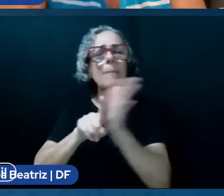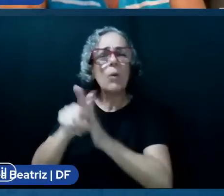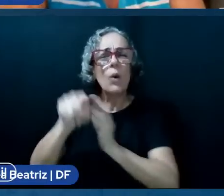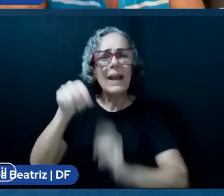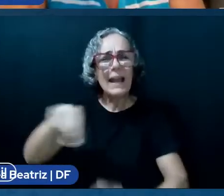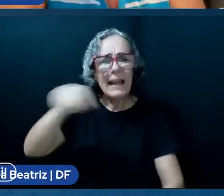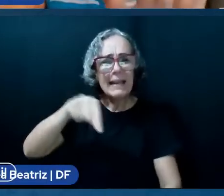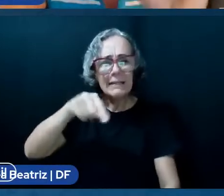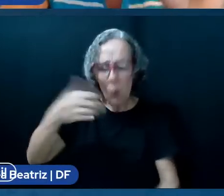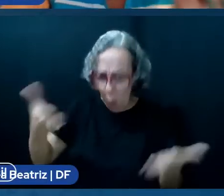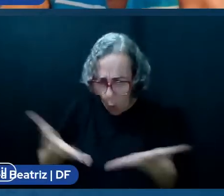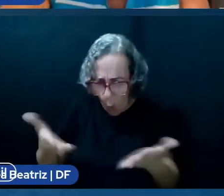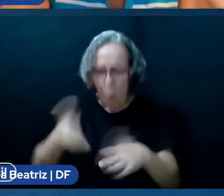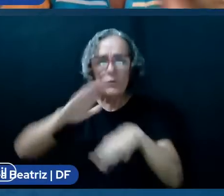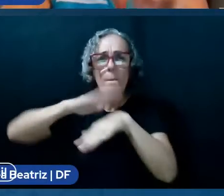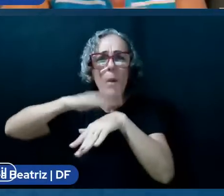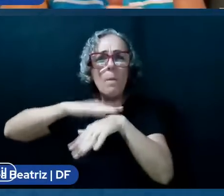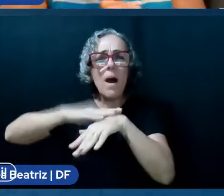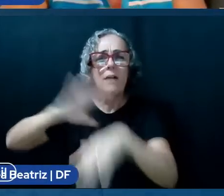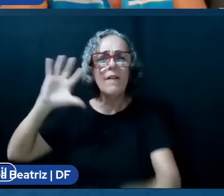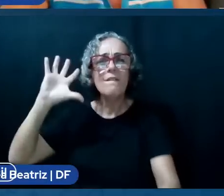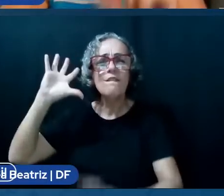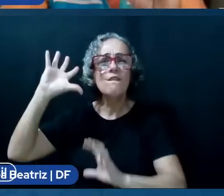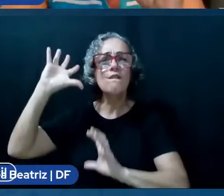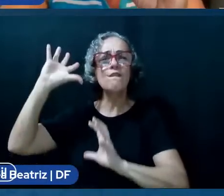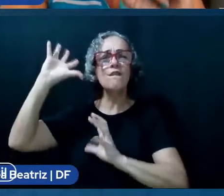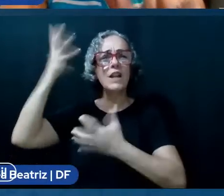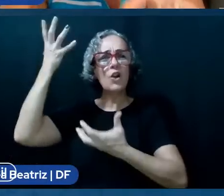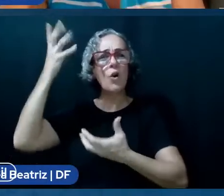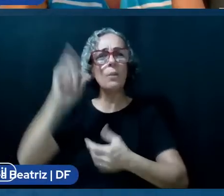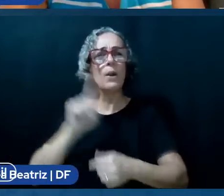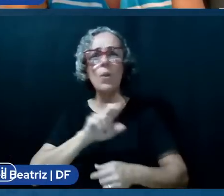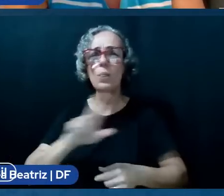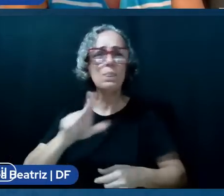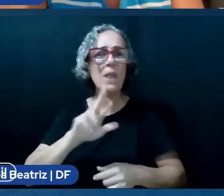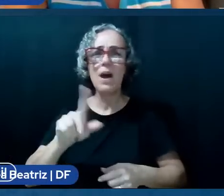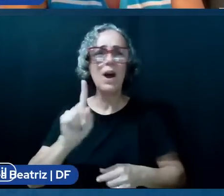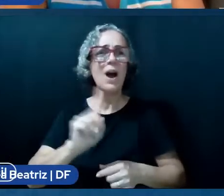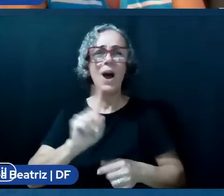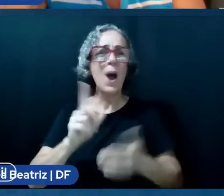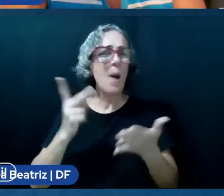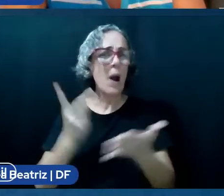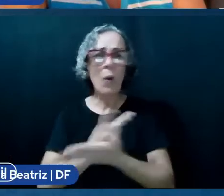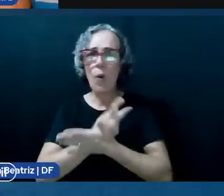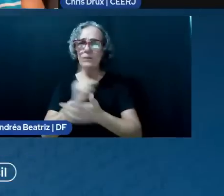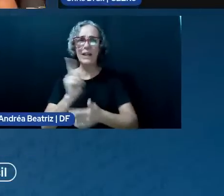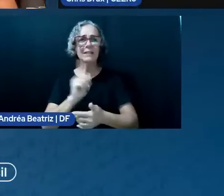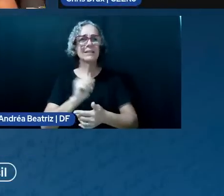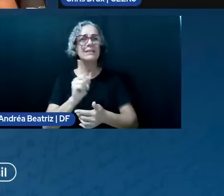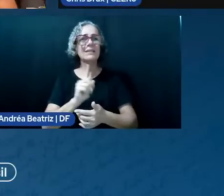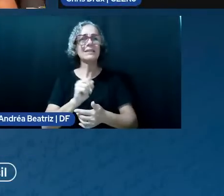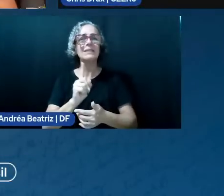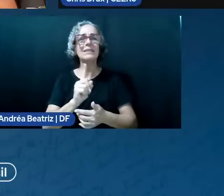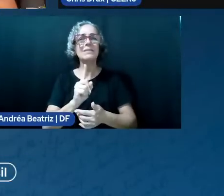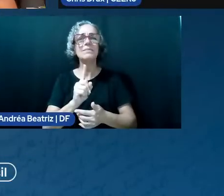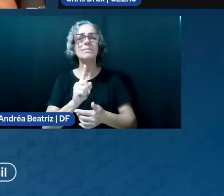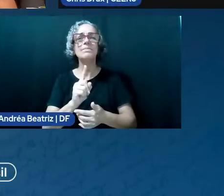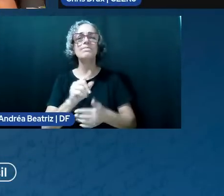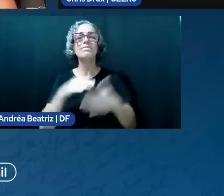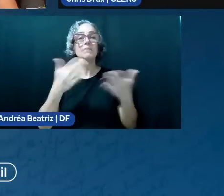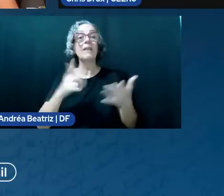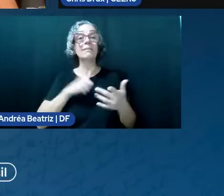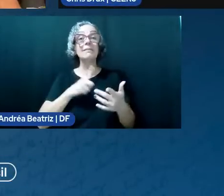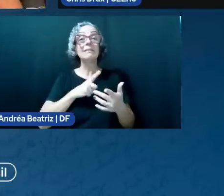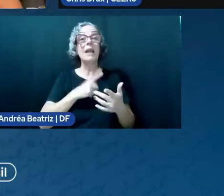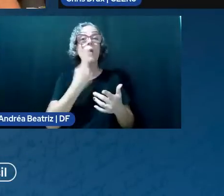dias de hoje? E nós temos, sim, informações. Tem uma pergunta relacionada. Se você for falar, eu já vou colocar a pergunta.